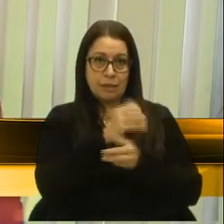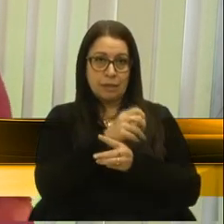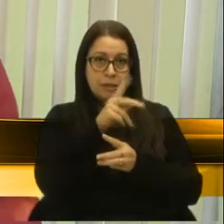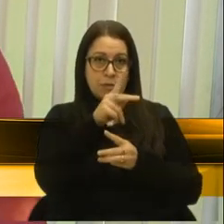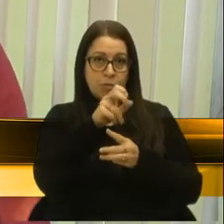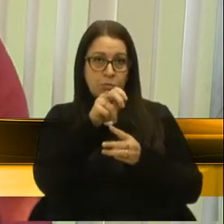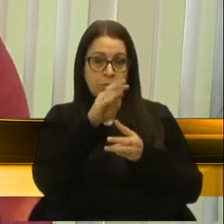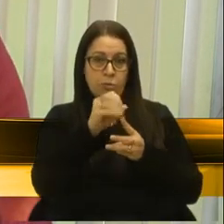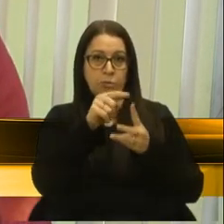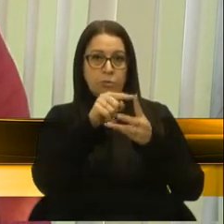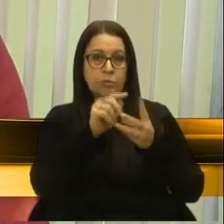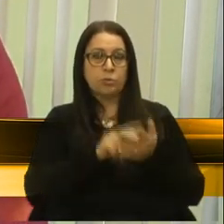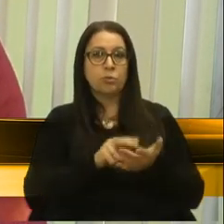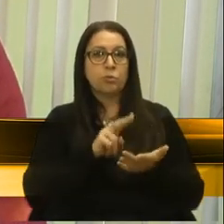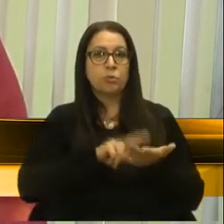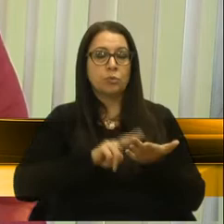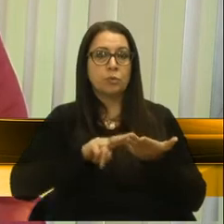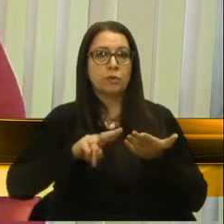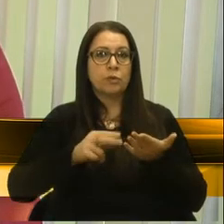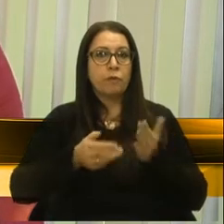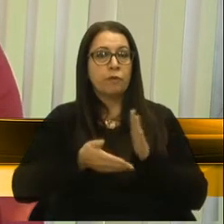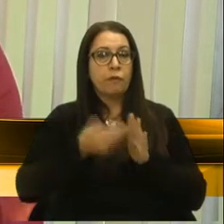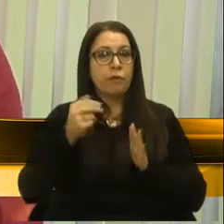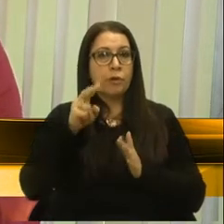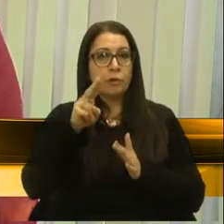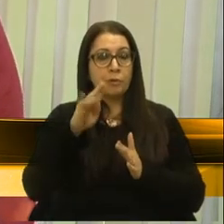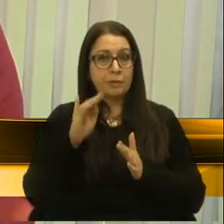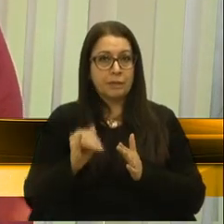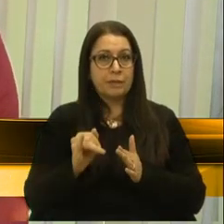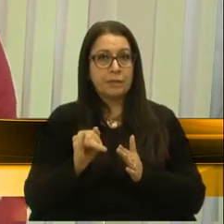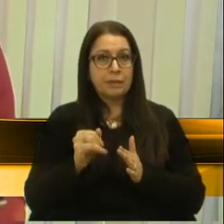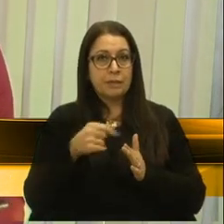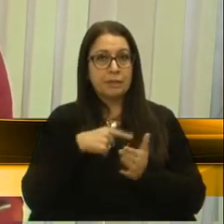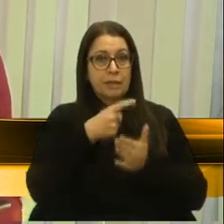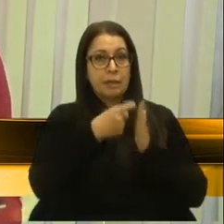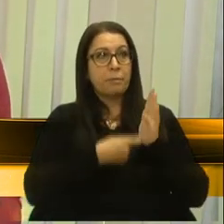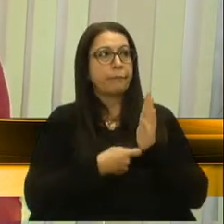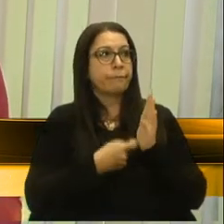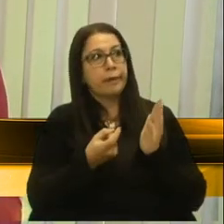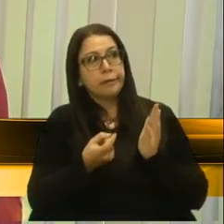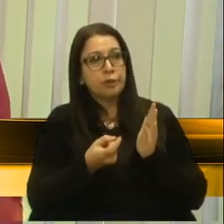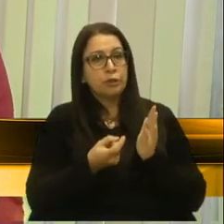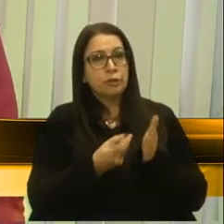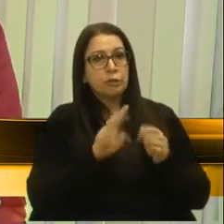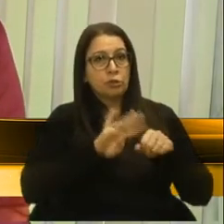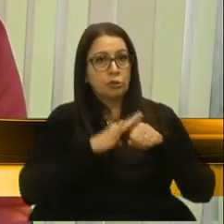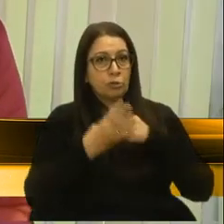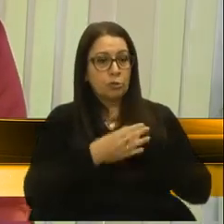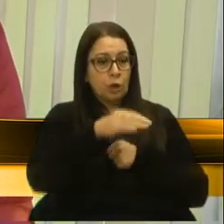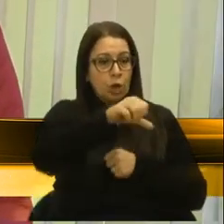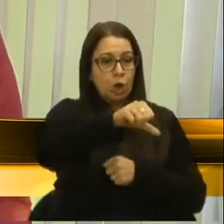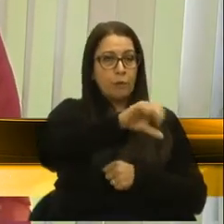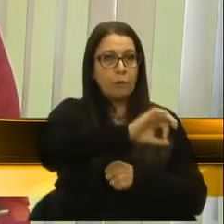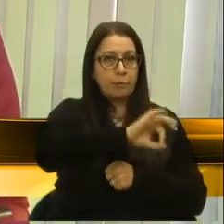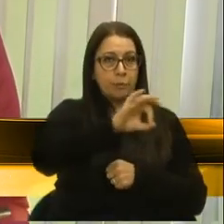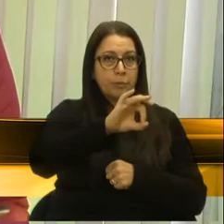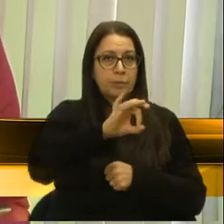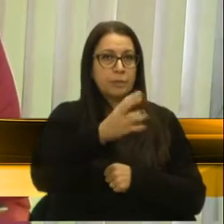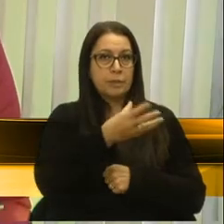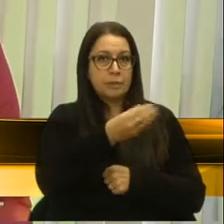dos leitos, os leitos fora da UTI, a gente está com uma taxa de ocupação por Covid de 9%, então é